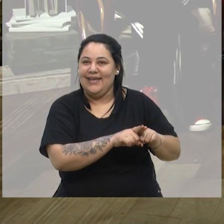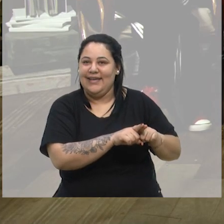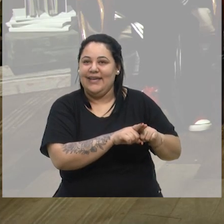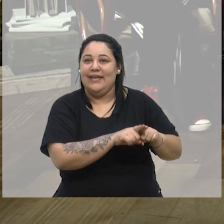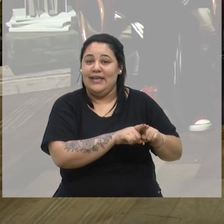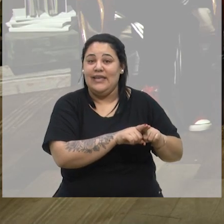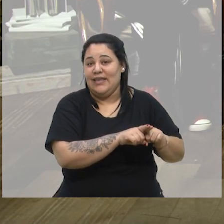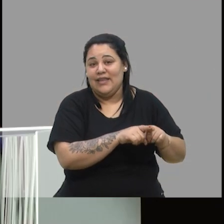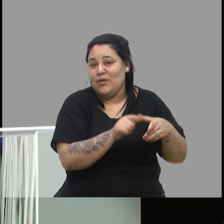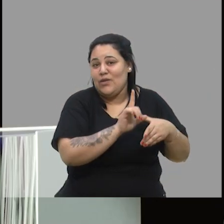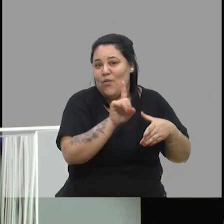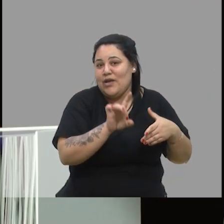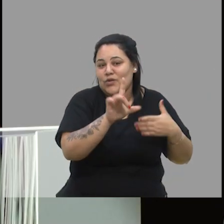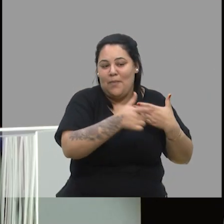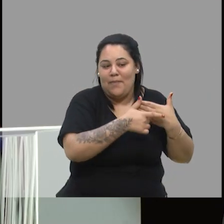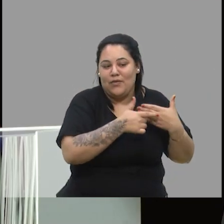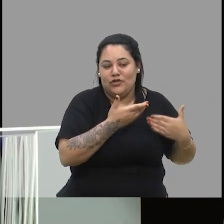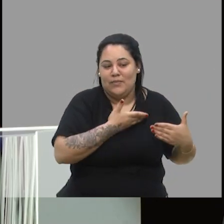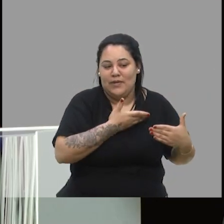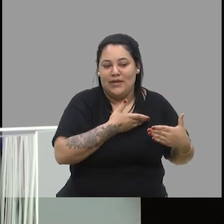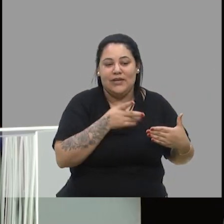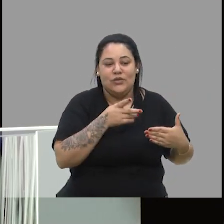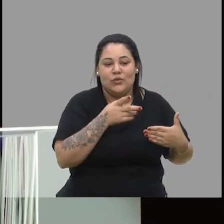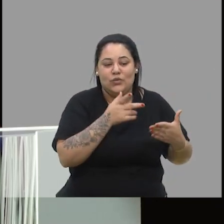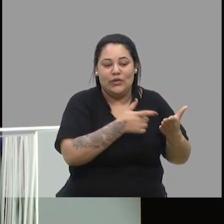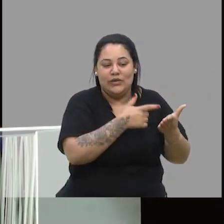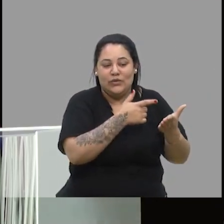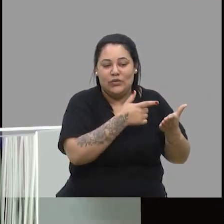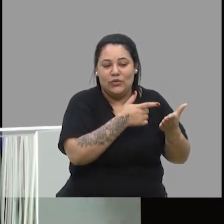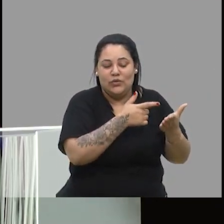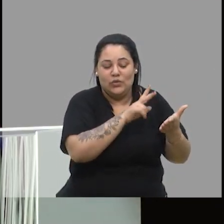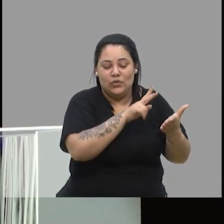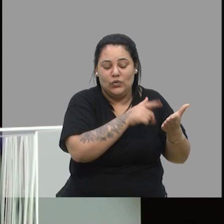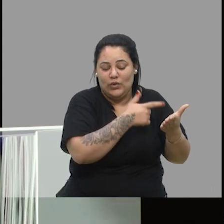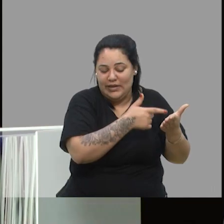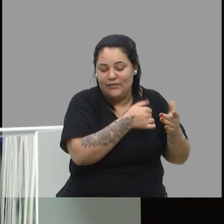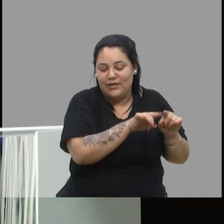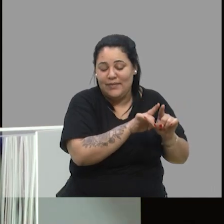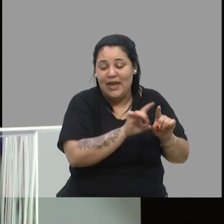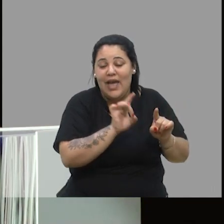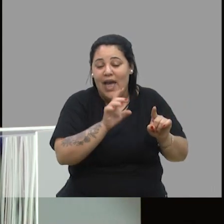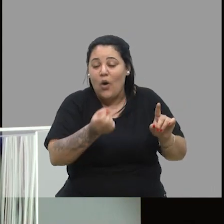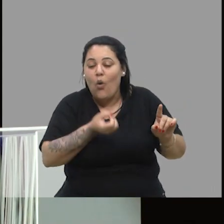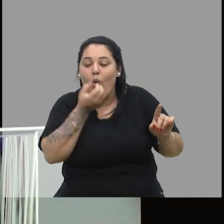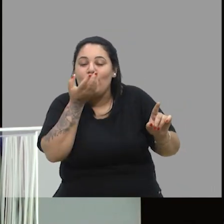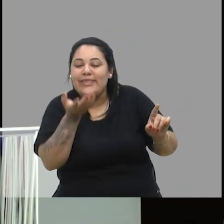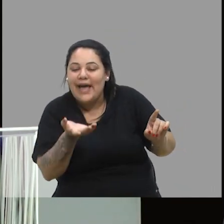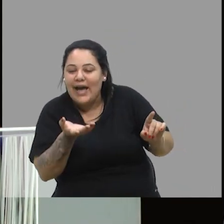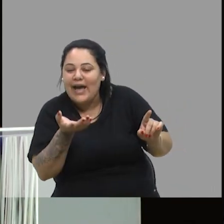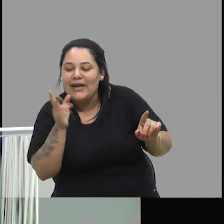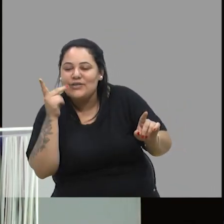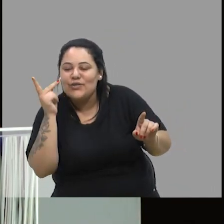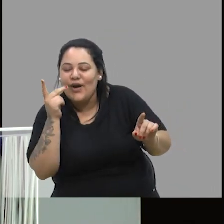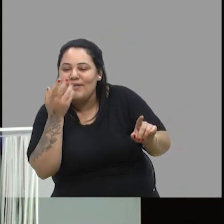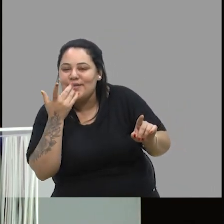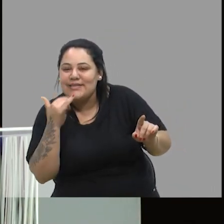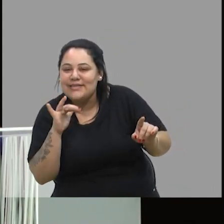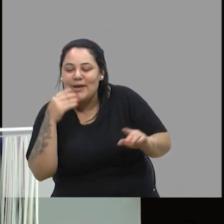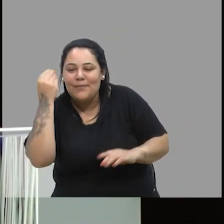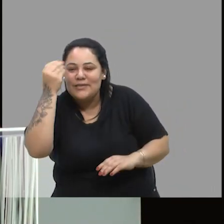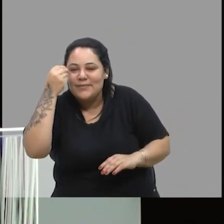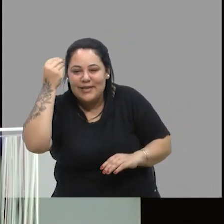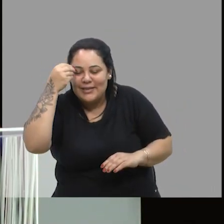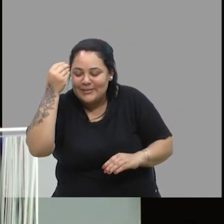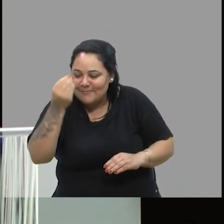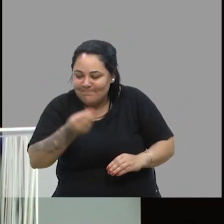caminhada e chegar aqui, e além de amiga do livro, estar no palco, contar histórias para as crianças,